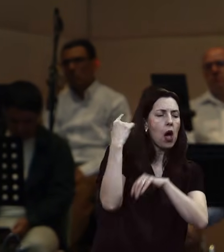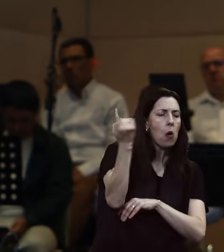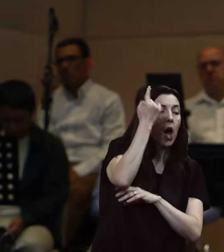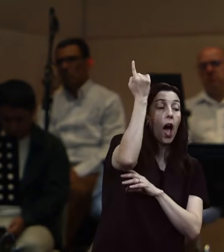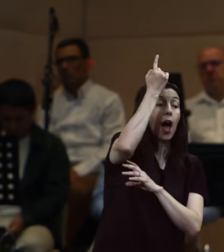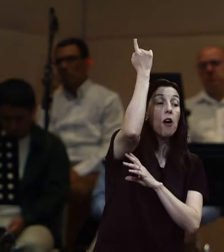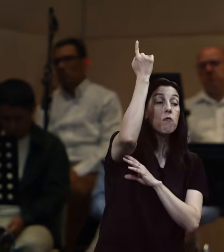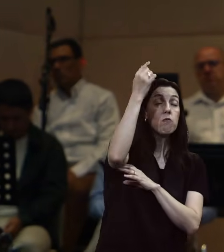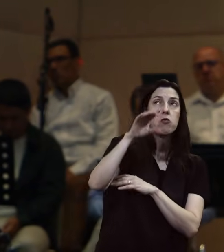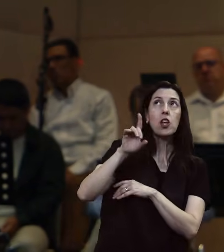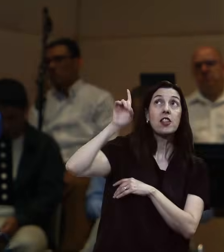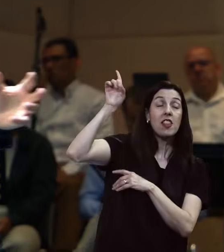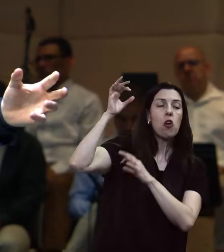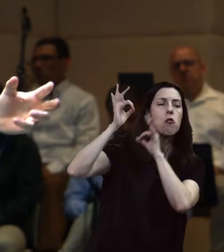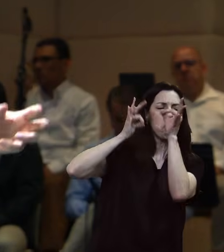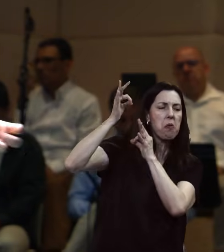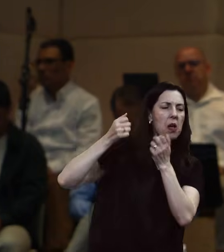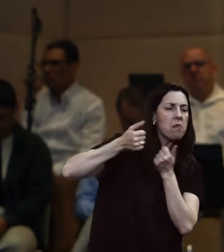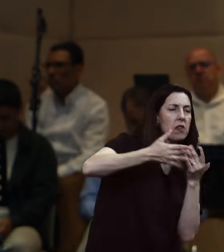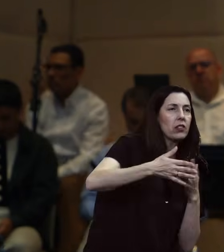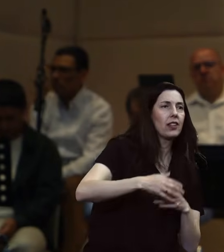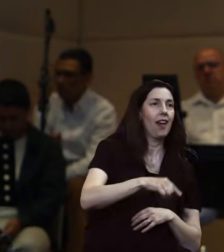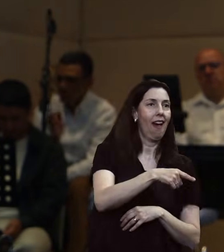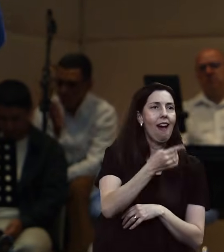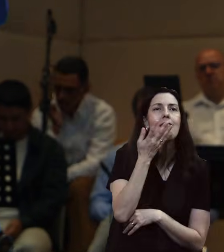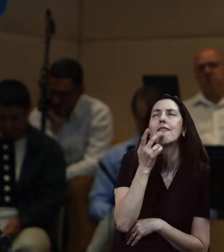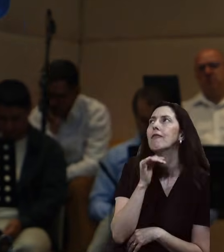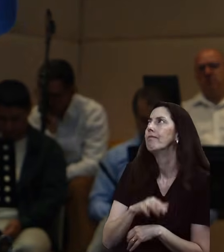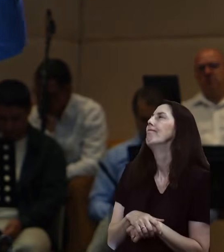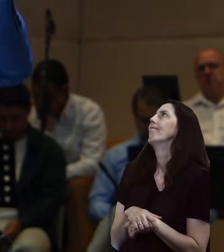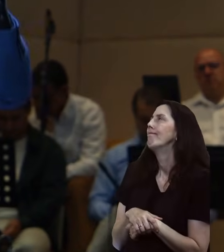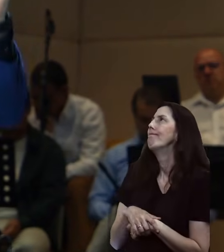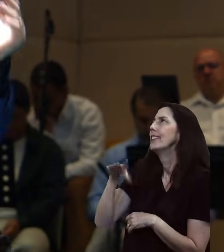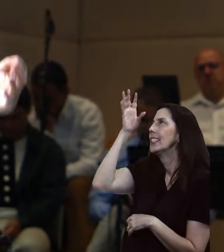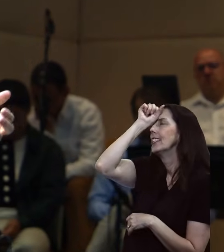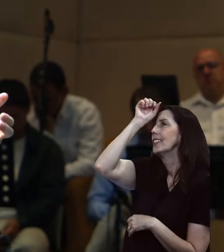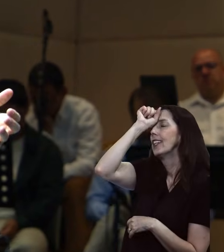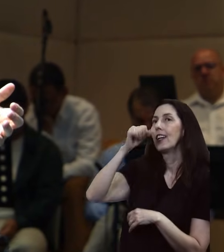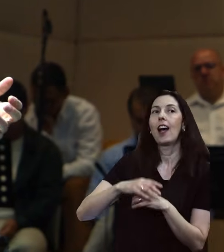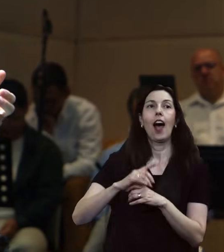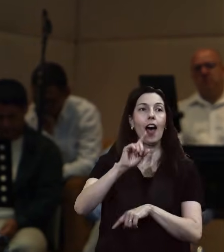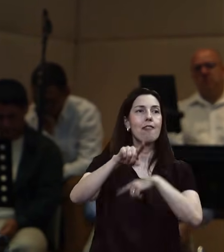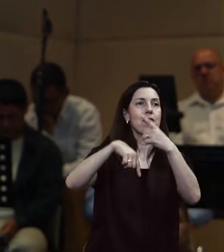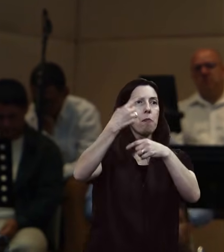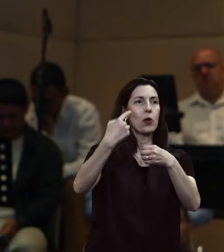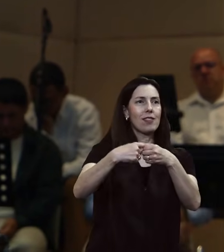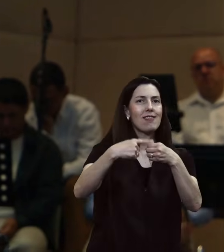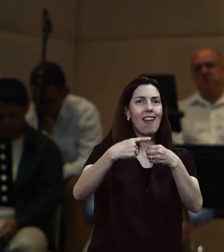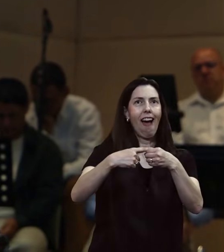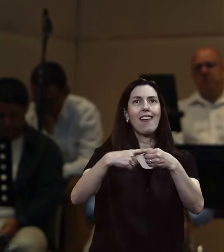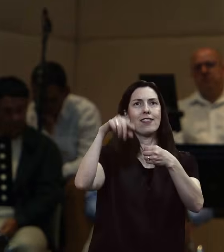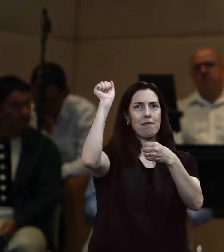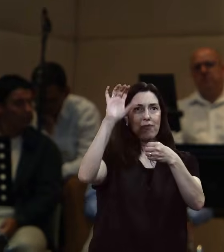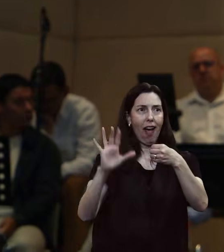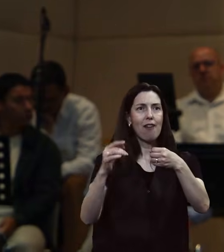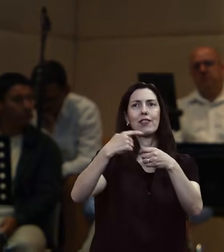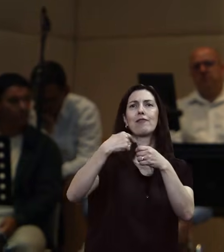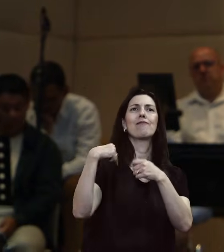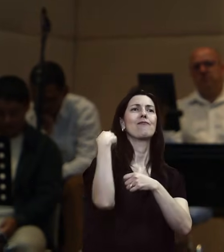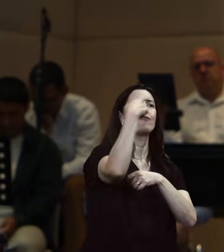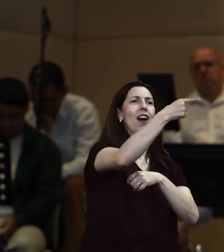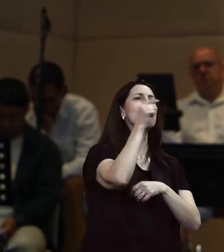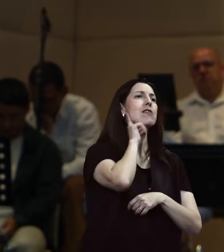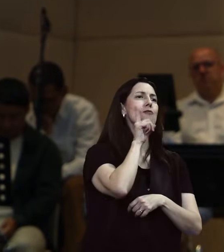lembra? E aquele menino sai daquela aldeia, vira um jogador da NBA, um testemunho lindo. Hoje ele tem